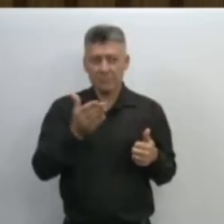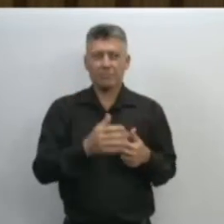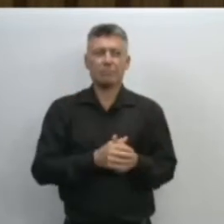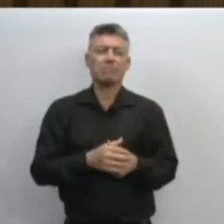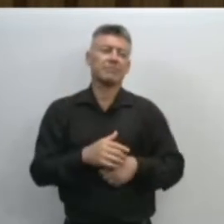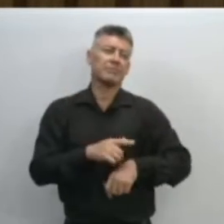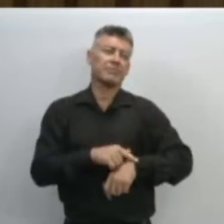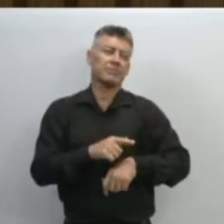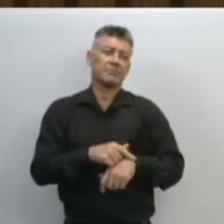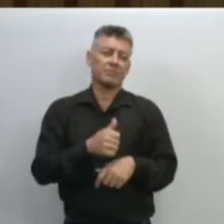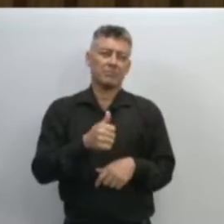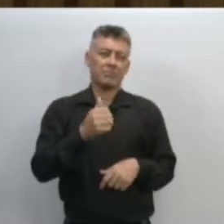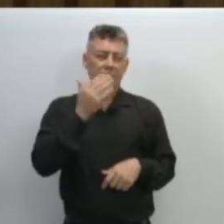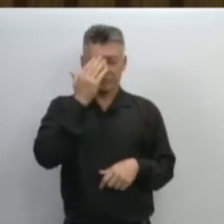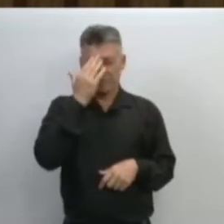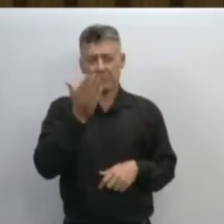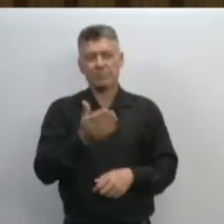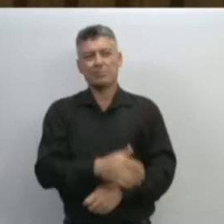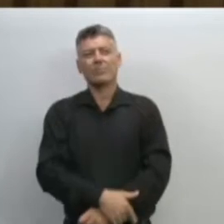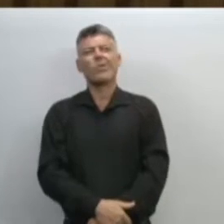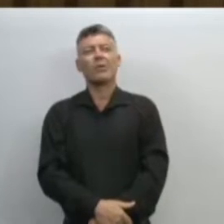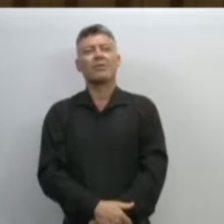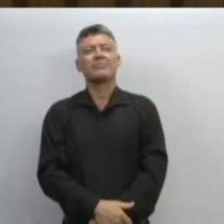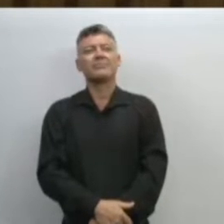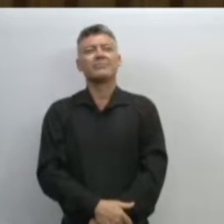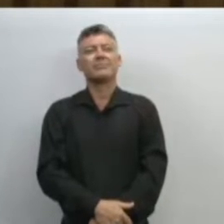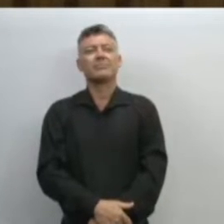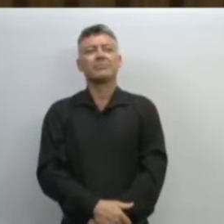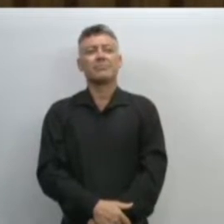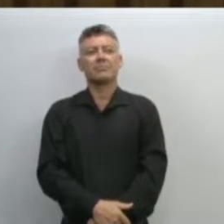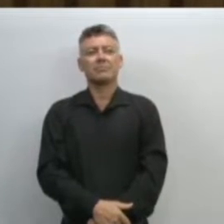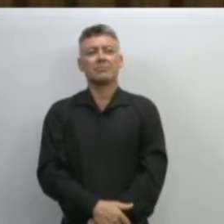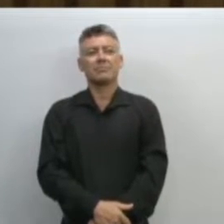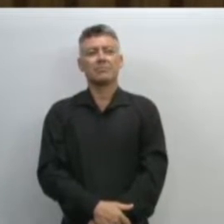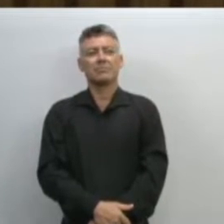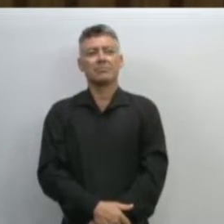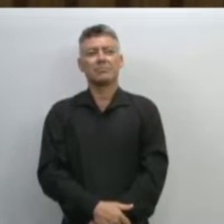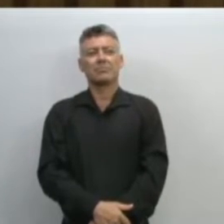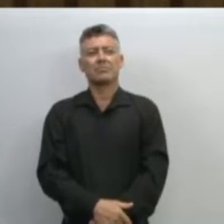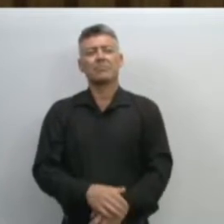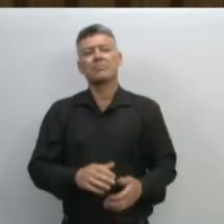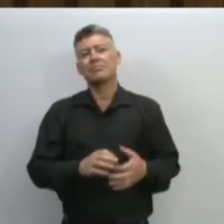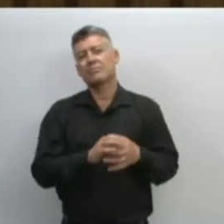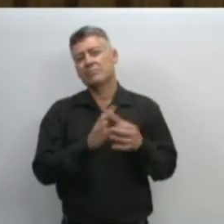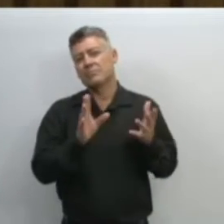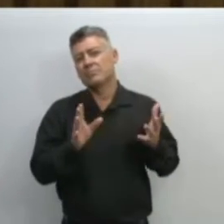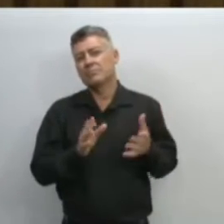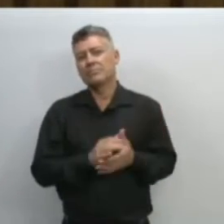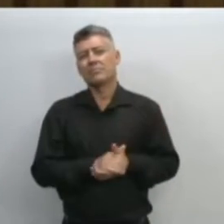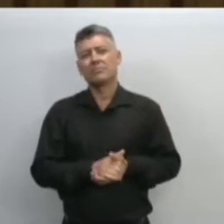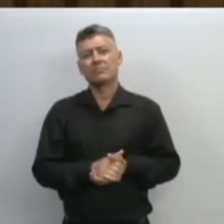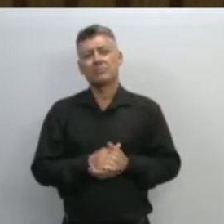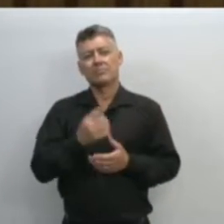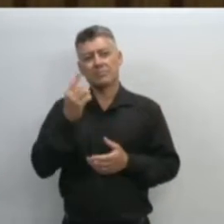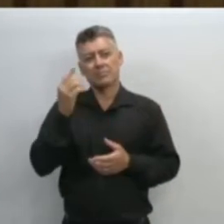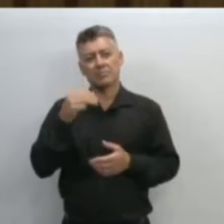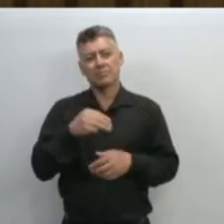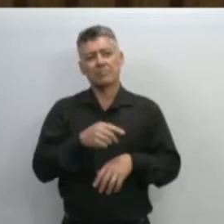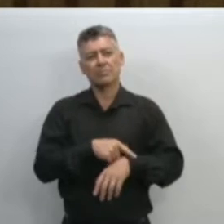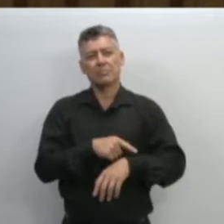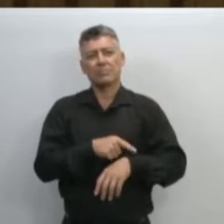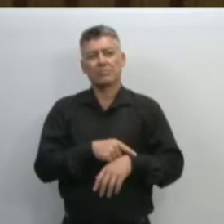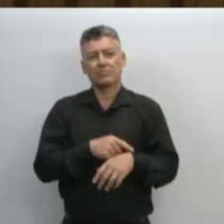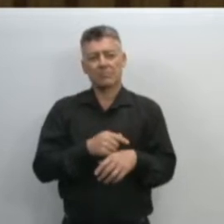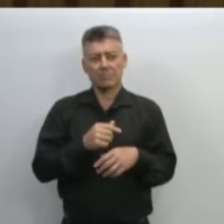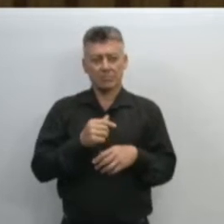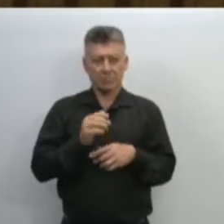tempo permitido. Vereadora Júlia, só, se for me permitido ainda, um minutinho só para